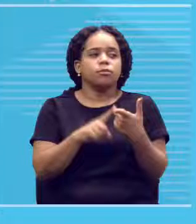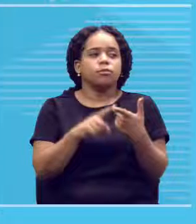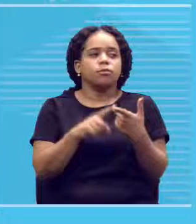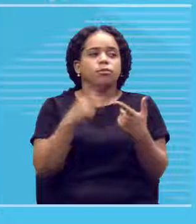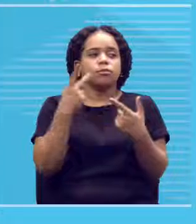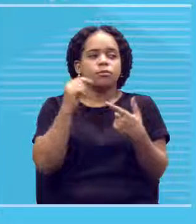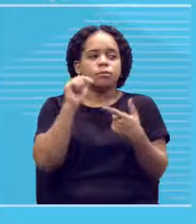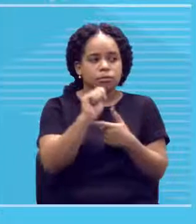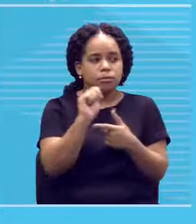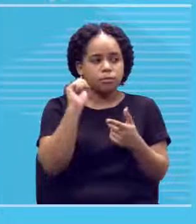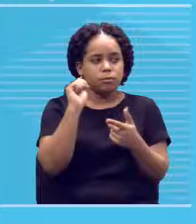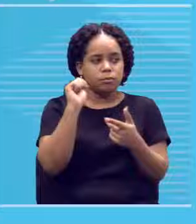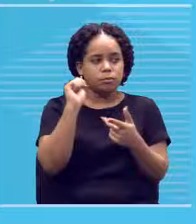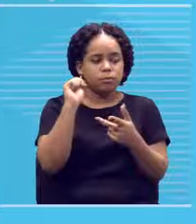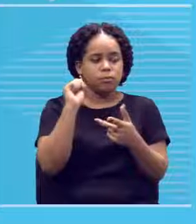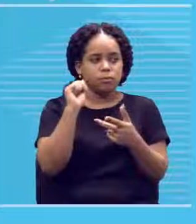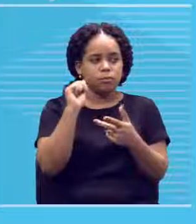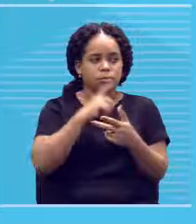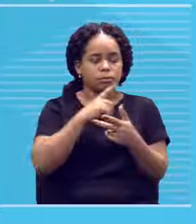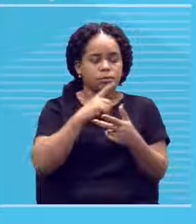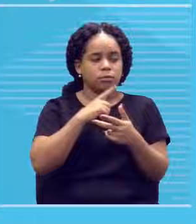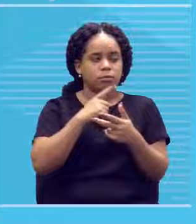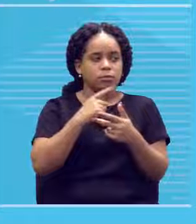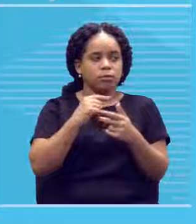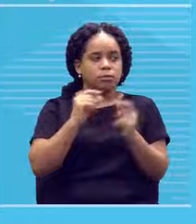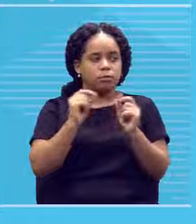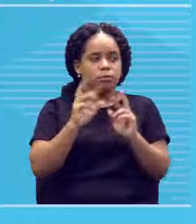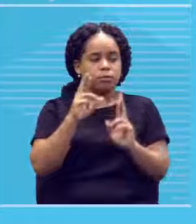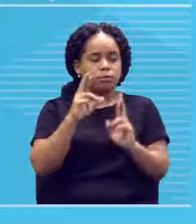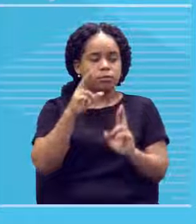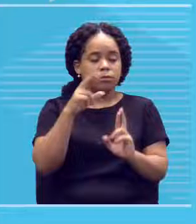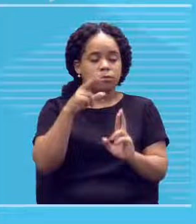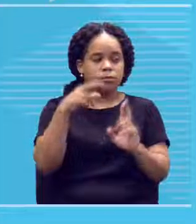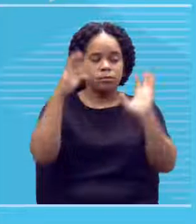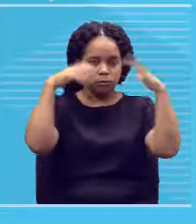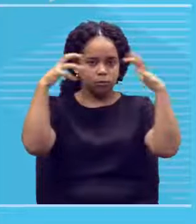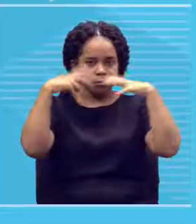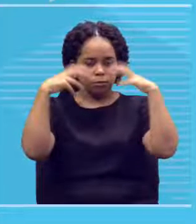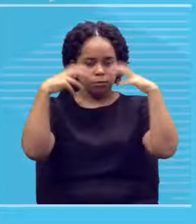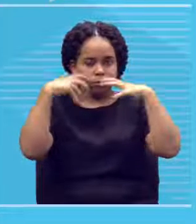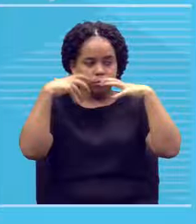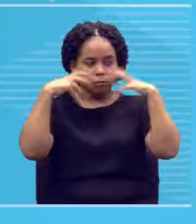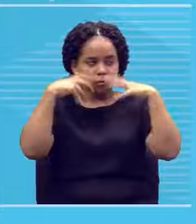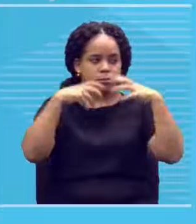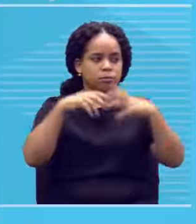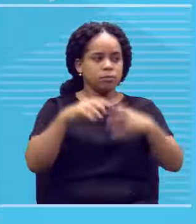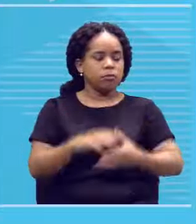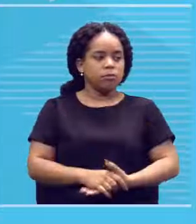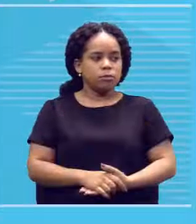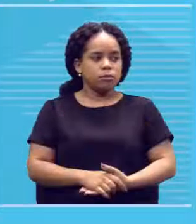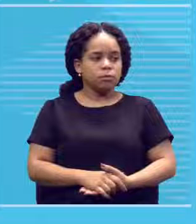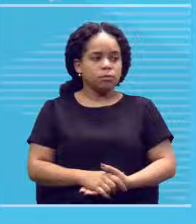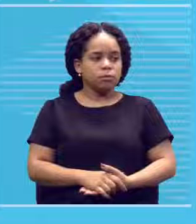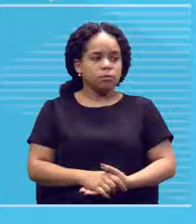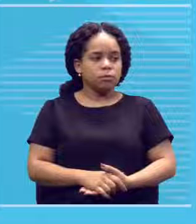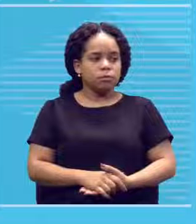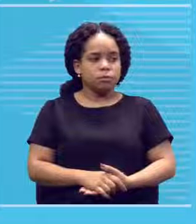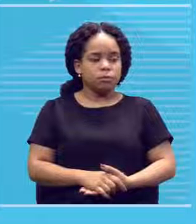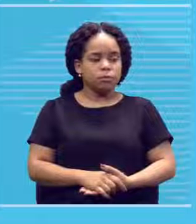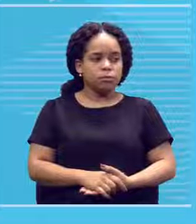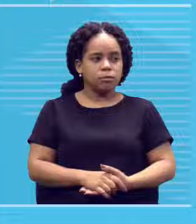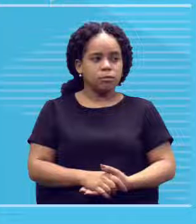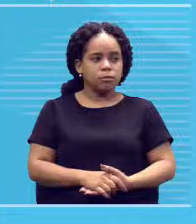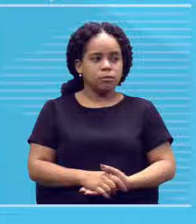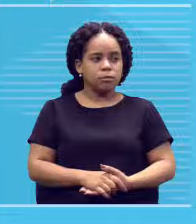seus da linha 5 na que refere-se a chuva né o que seria da chuva